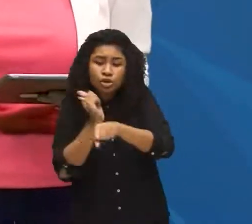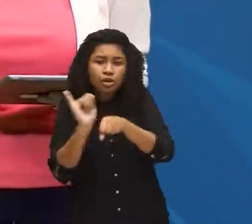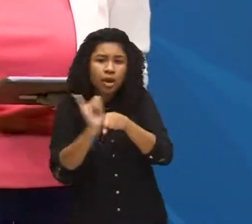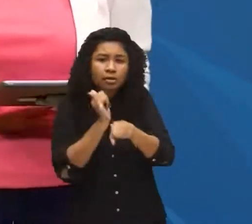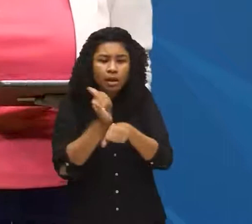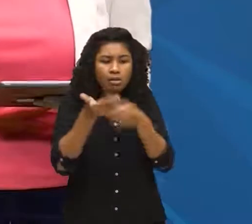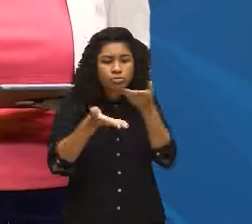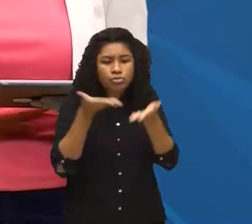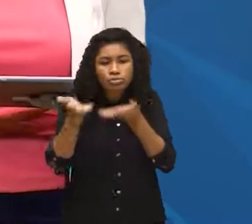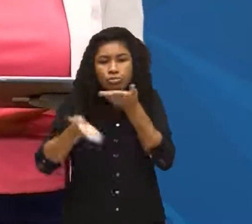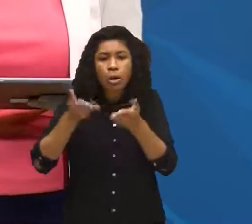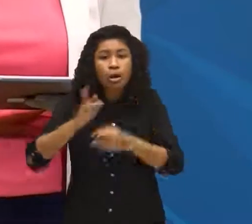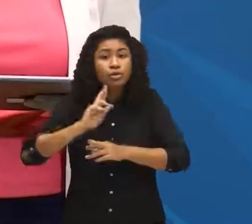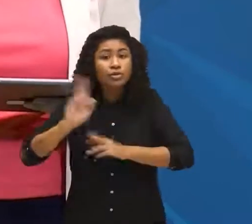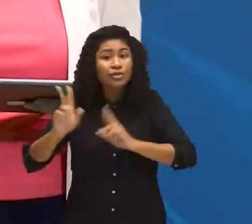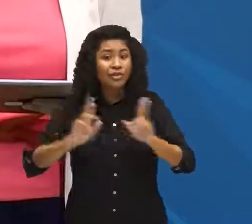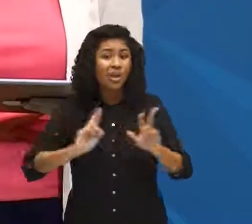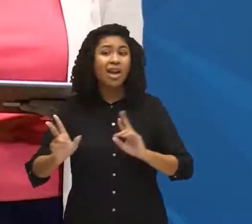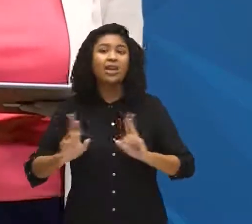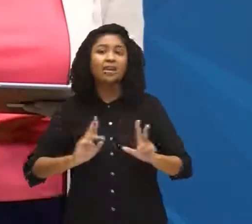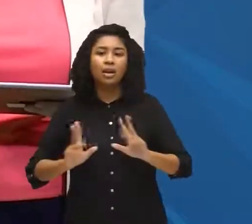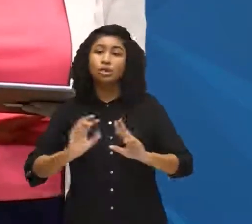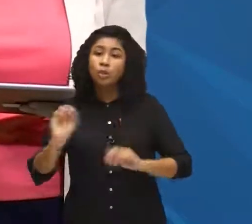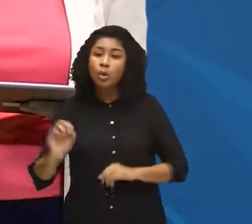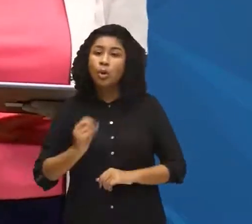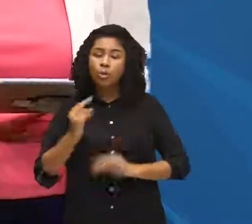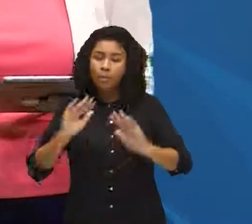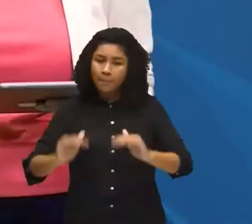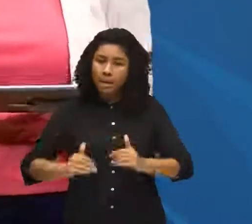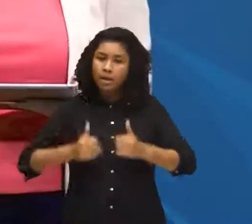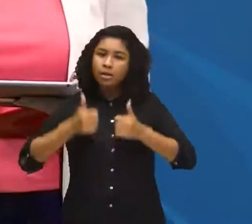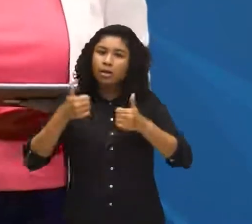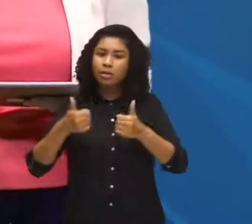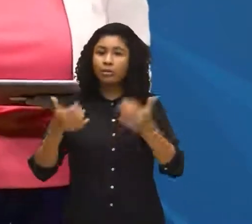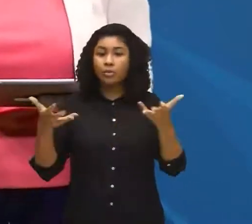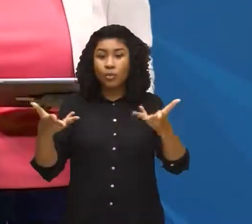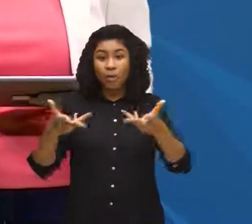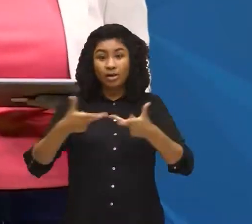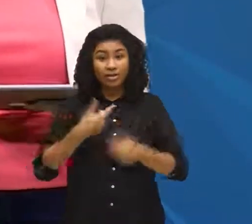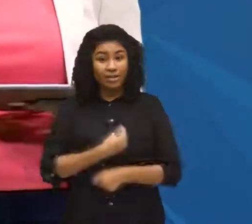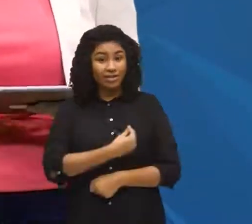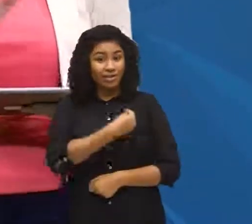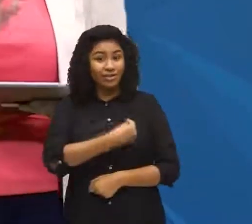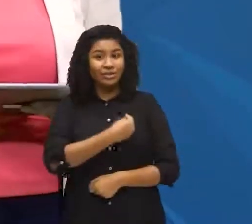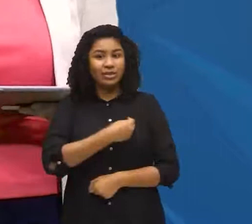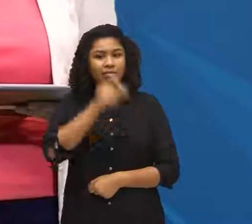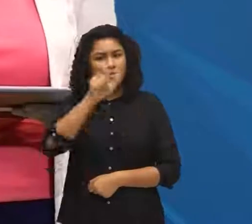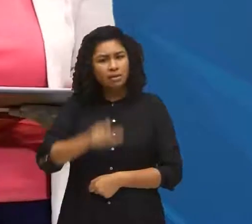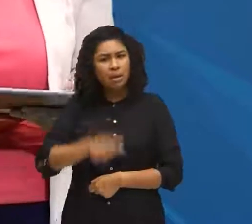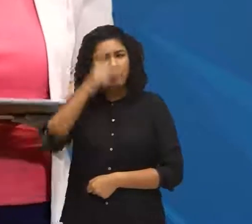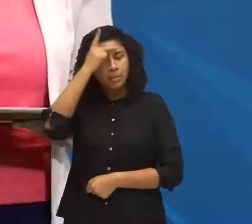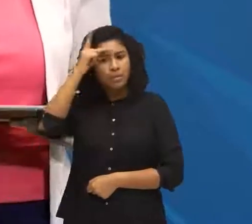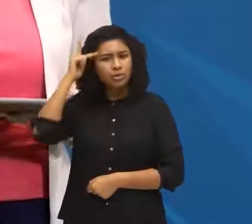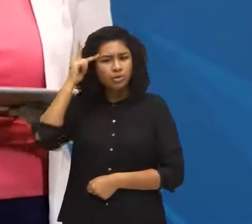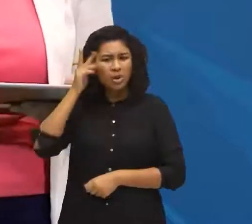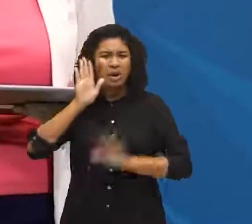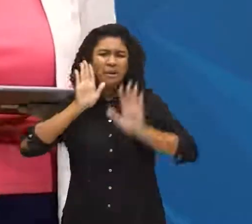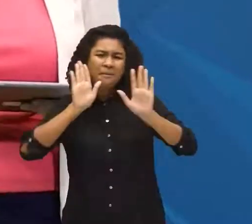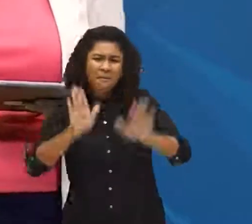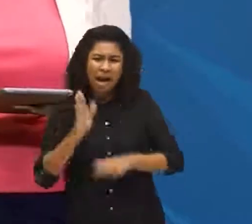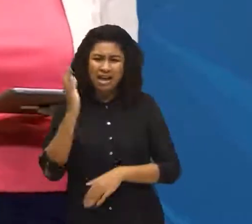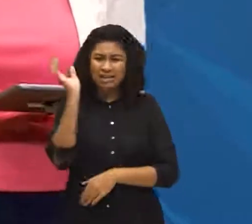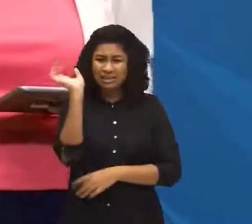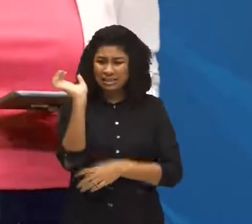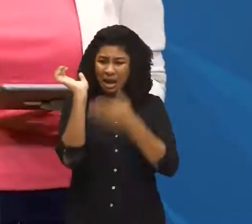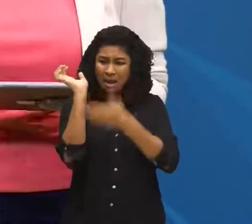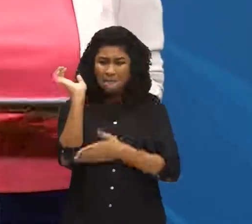para a cura, né, ou então uma melhora na qualidade de vida do paciente e da pessoa, tá bom? Mas dizer que a água quente de abacaxi